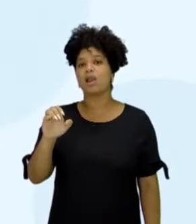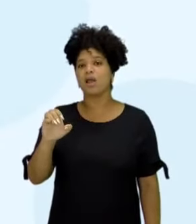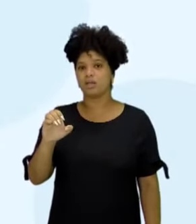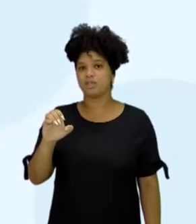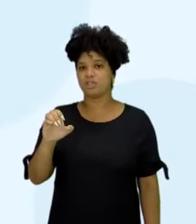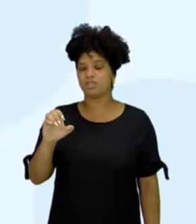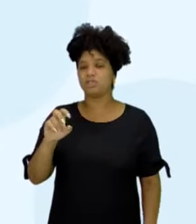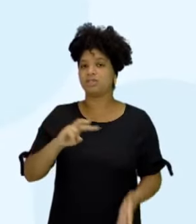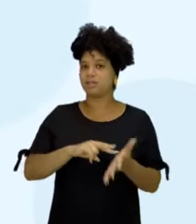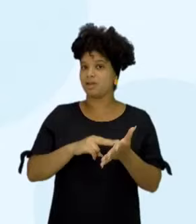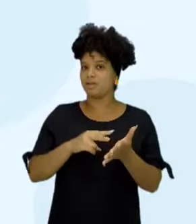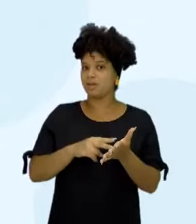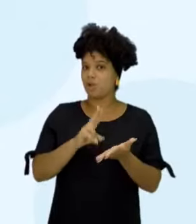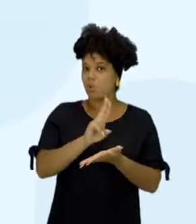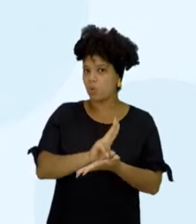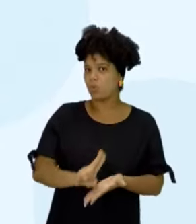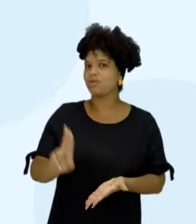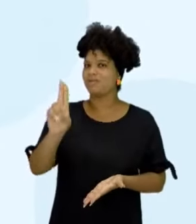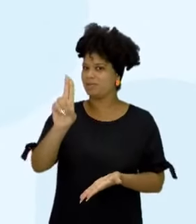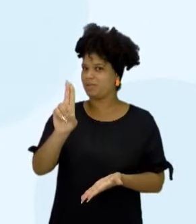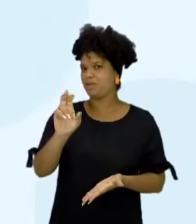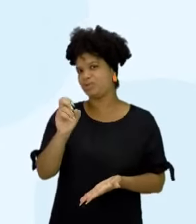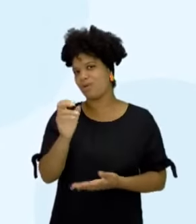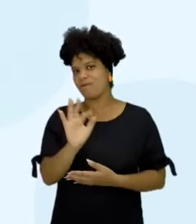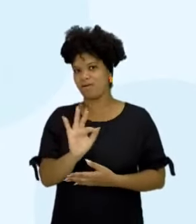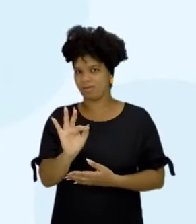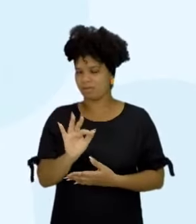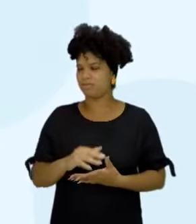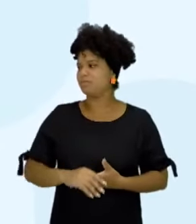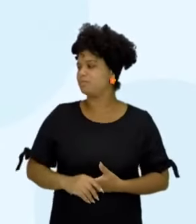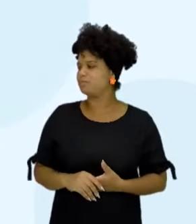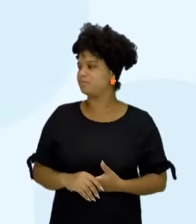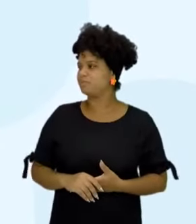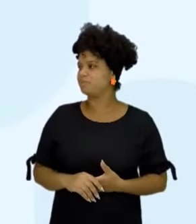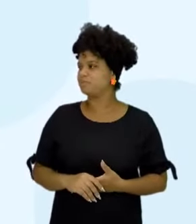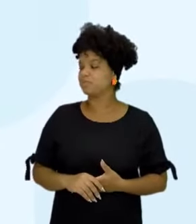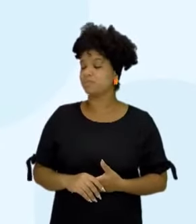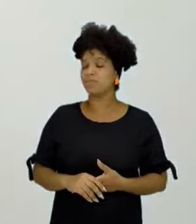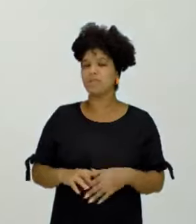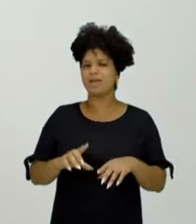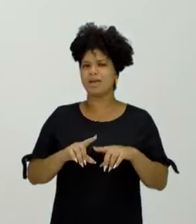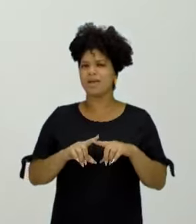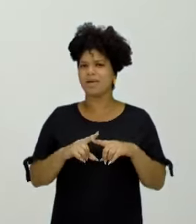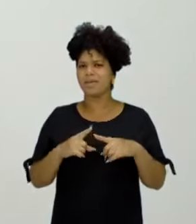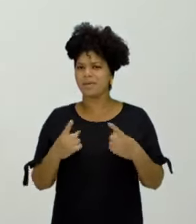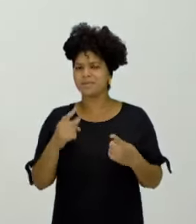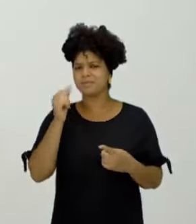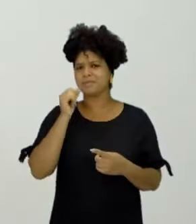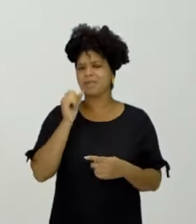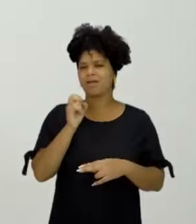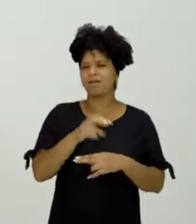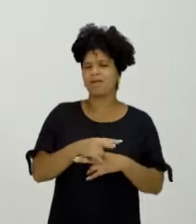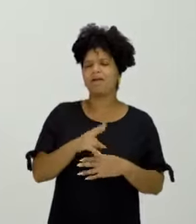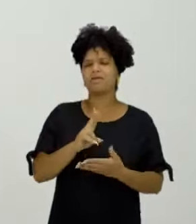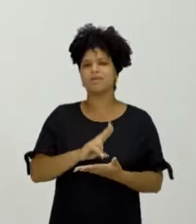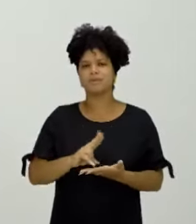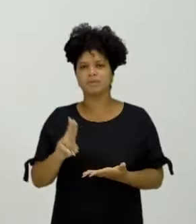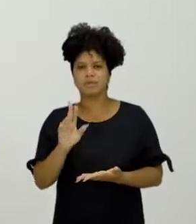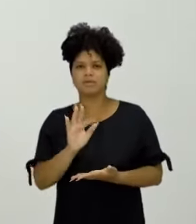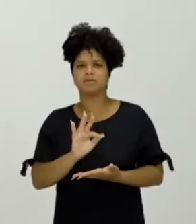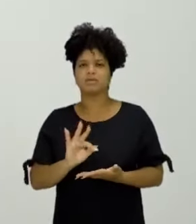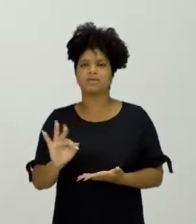Porque além de só poder frequentar aquelas que eram de famílias, né,